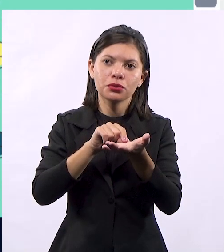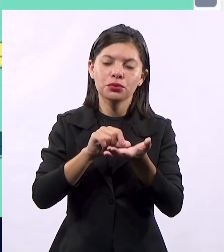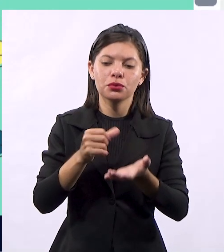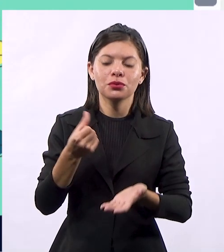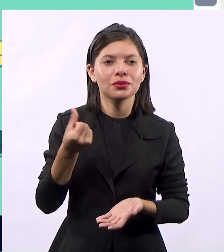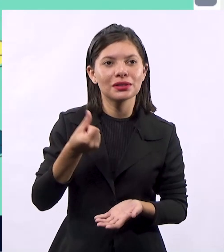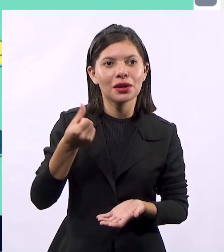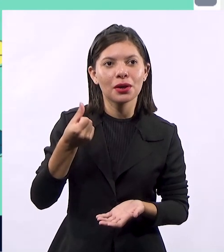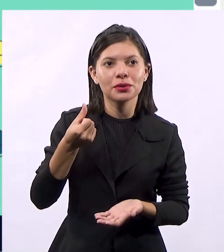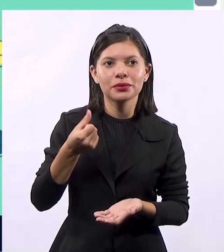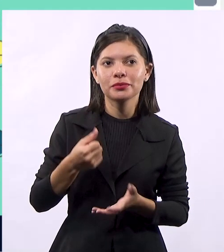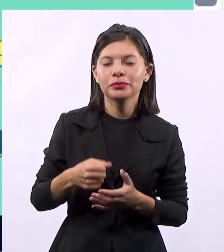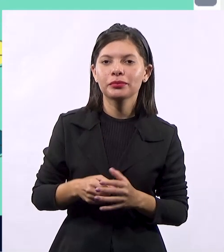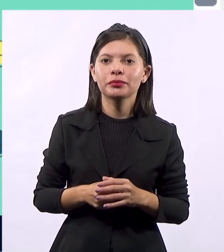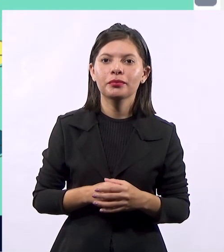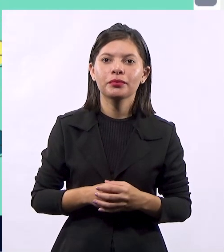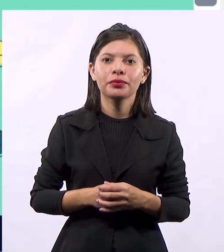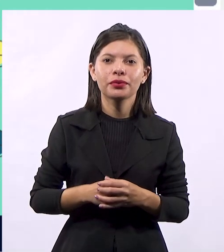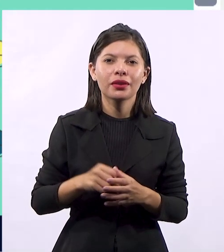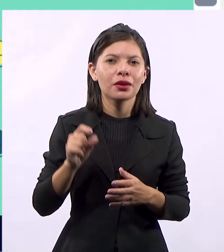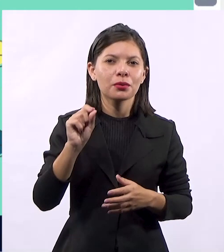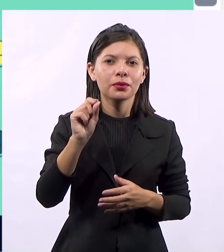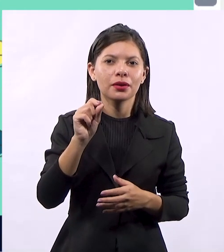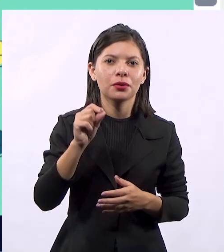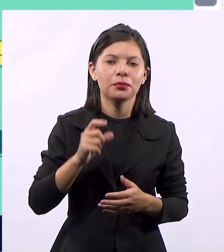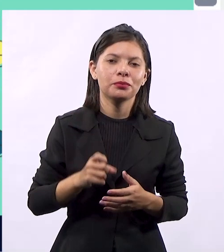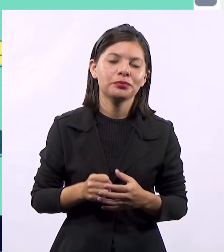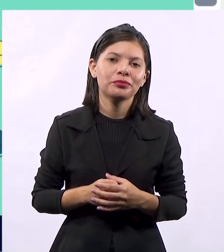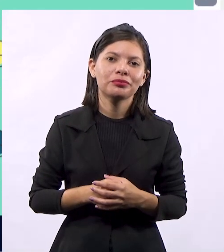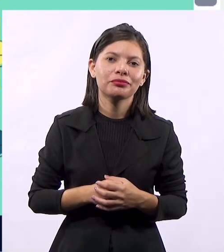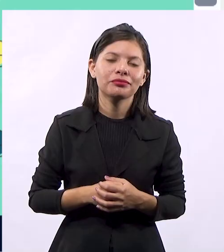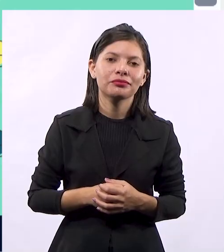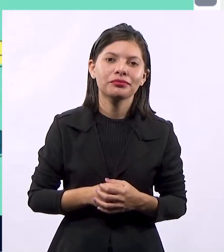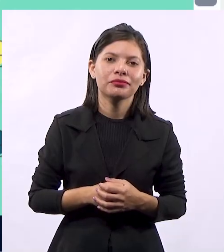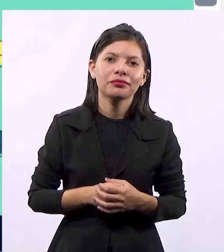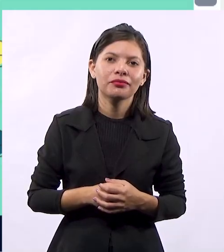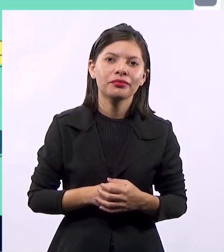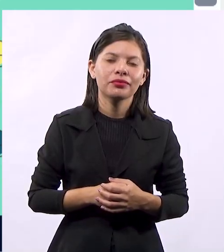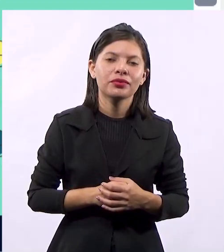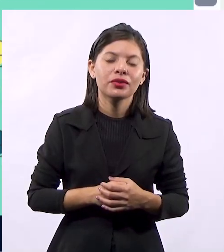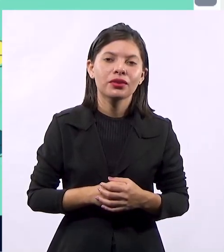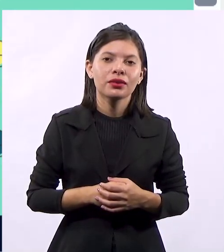Bom, e aí eu tenho aqui, o que está previsto na Constituição Federal de